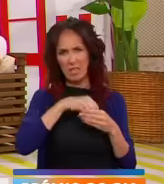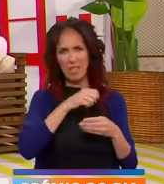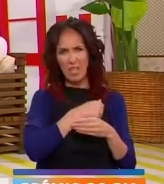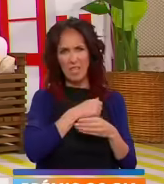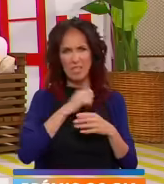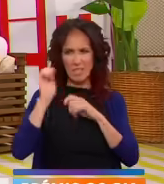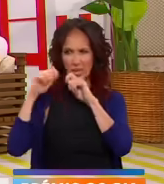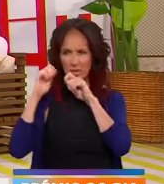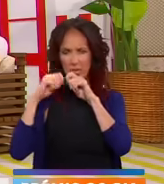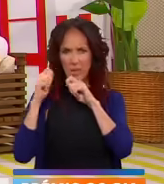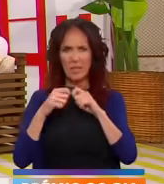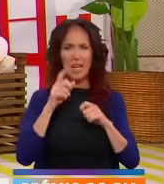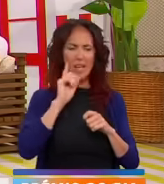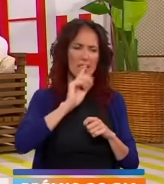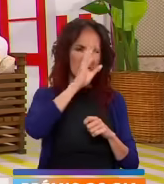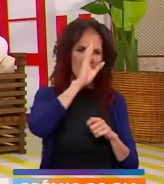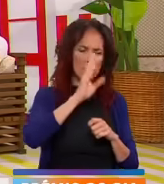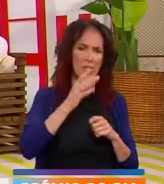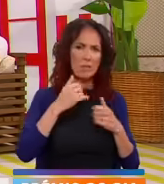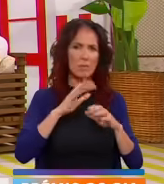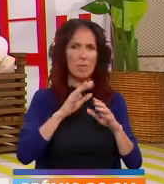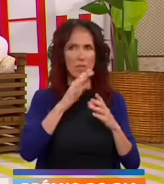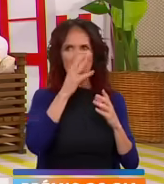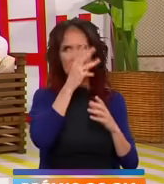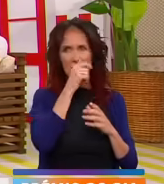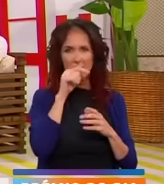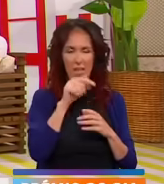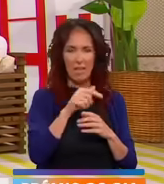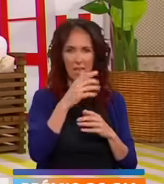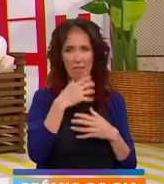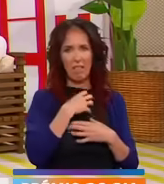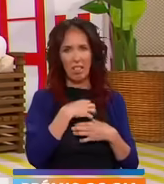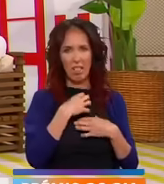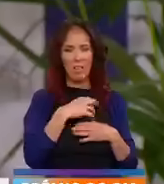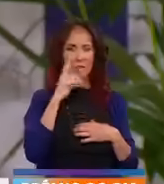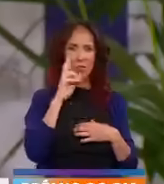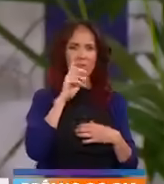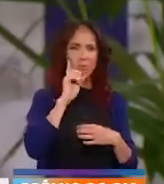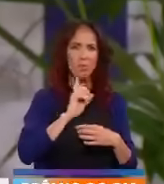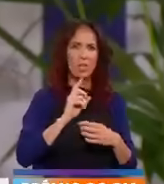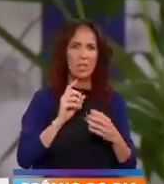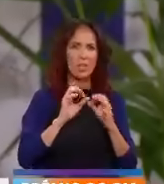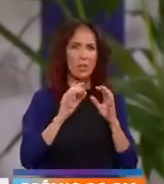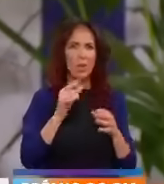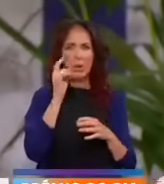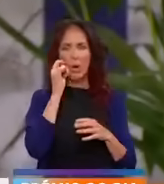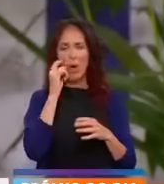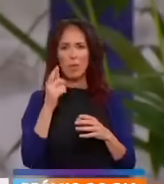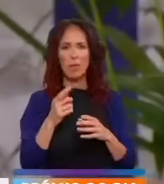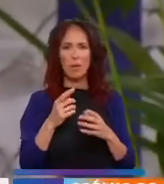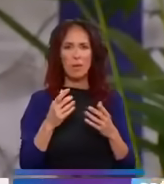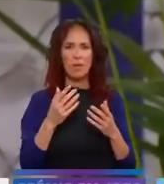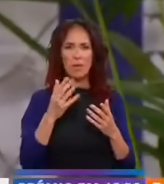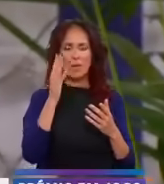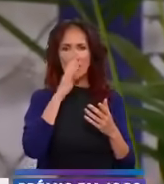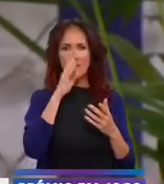estava a ser filmado. Também sabia, mas sim. É muito triste e é muito constrangedor. Tu vês uma mulher, era... como se fosse um homem. Imagina-me que era o